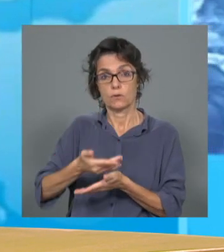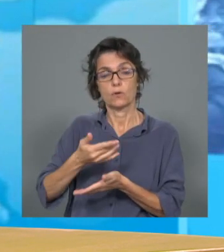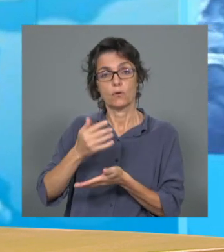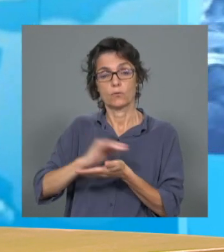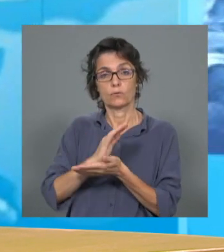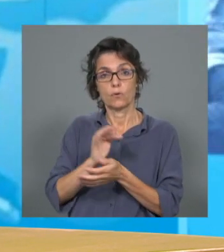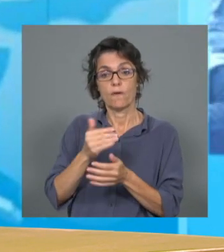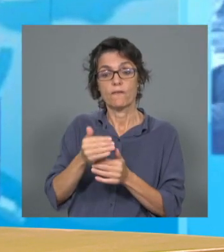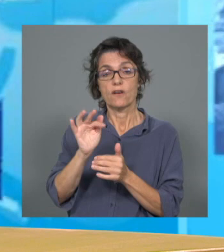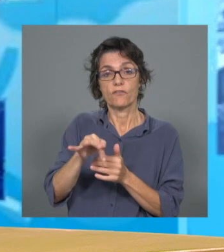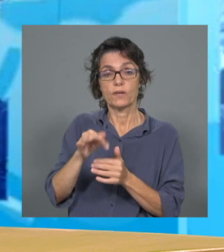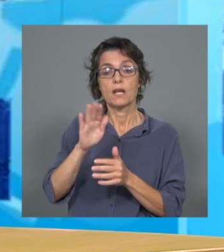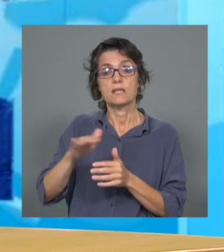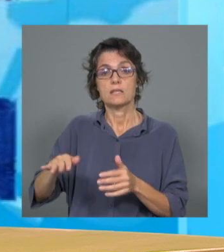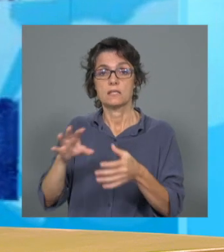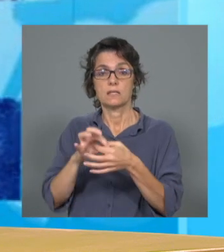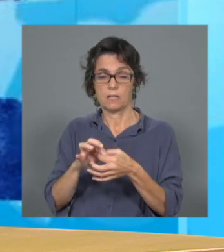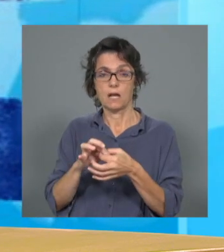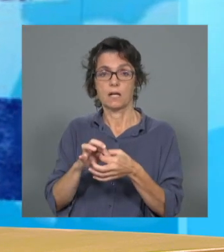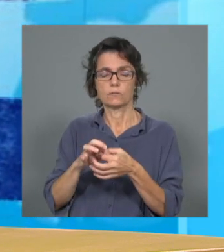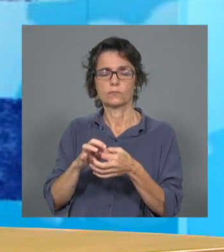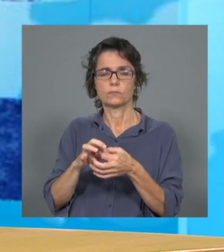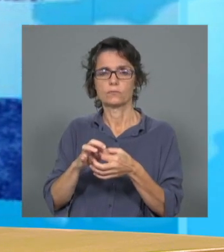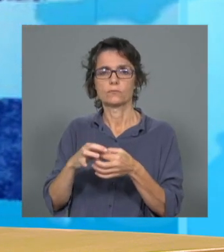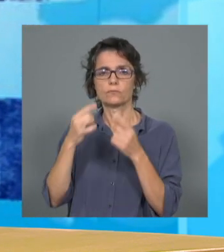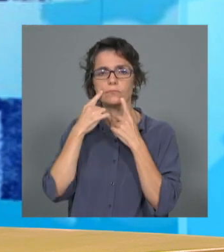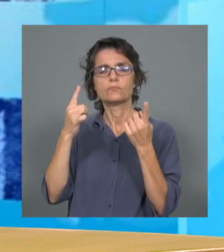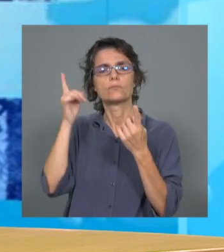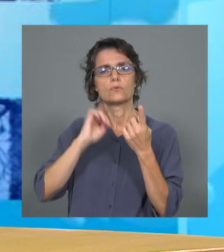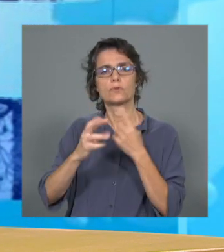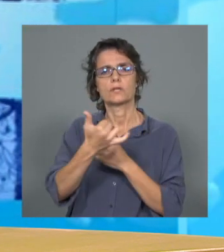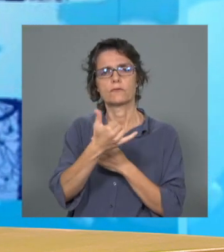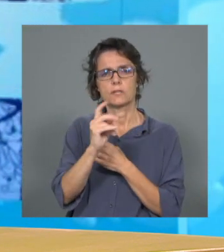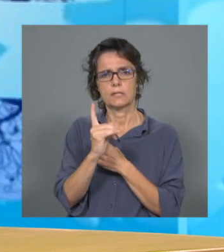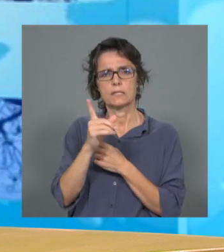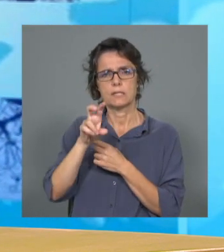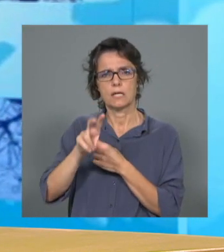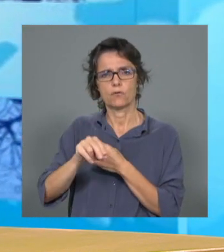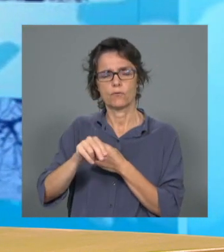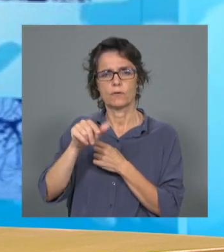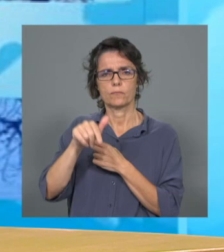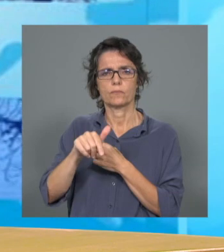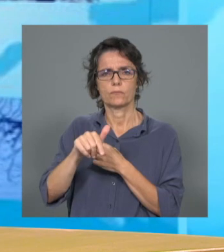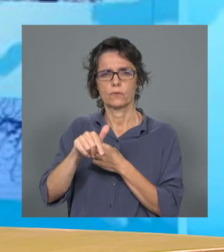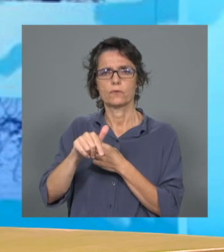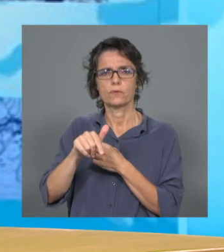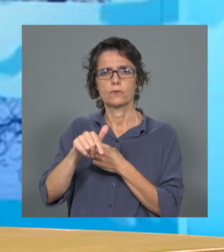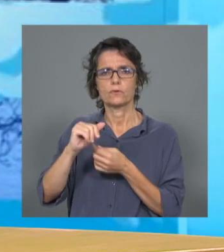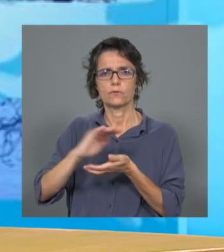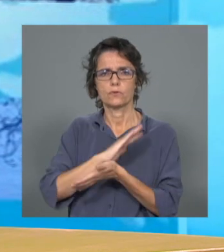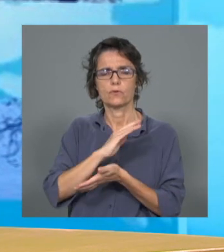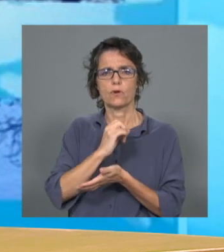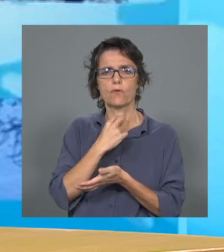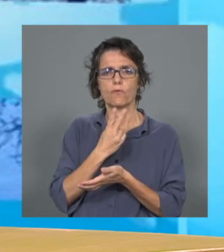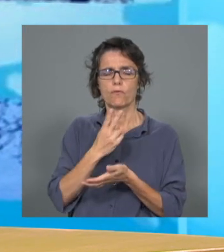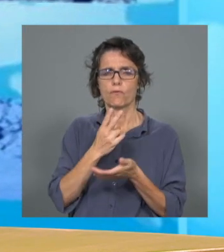publicação científica que irá ser lançada no dia 26 de novembro, com o jornal Voz da Fátima, 100